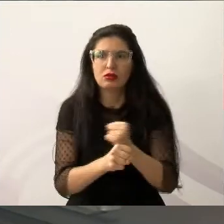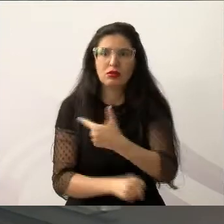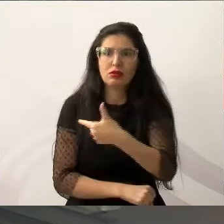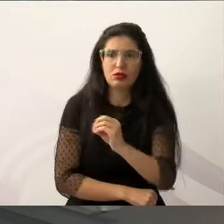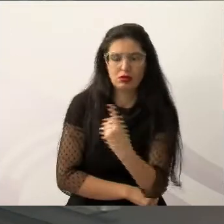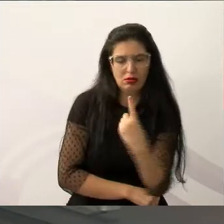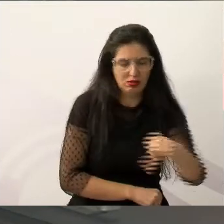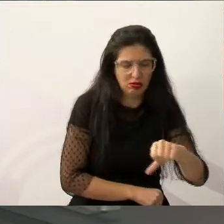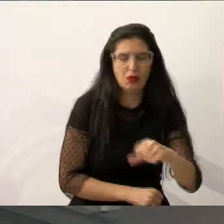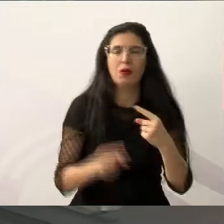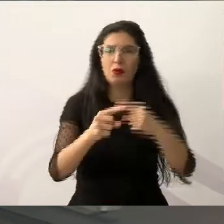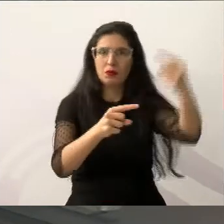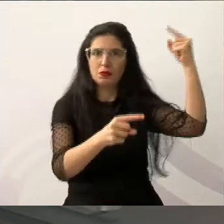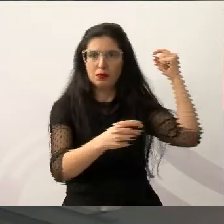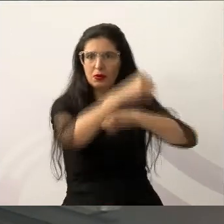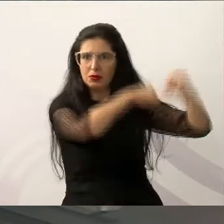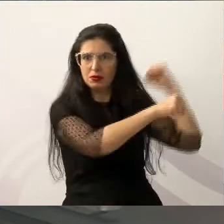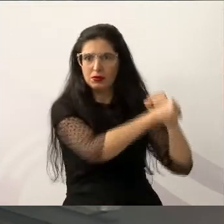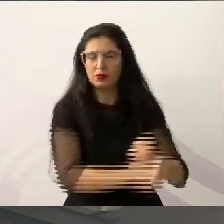ocorreu